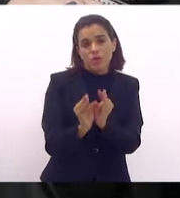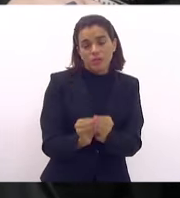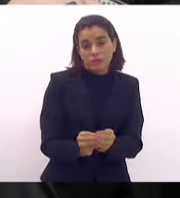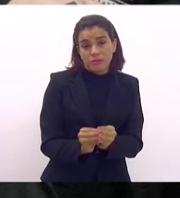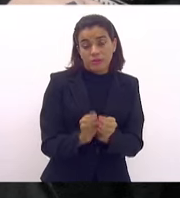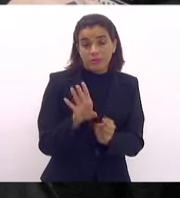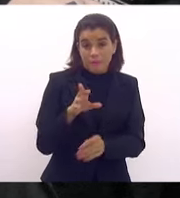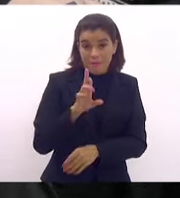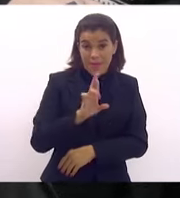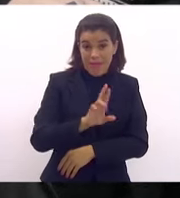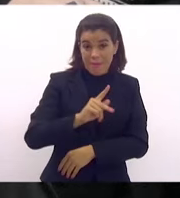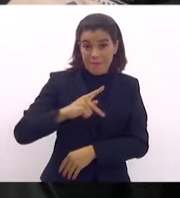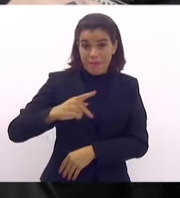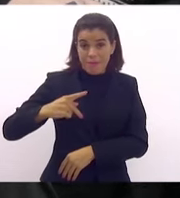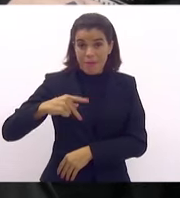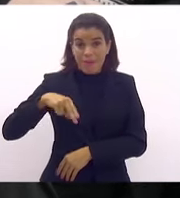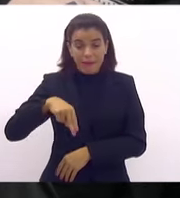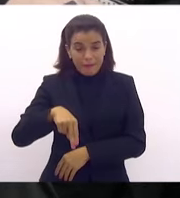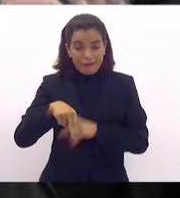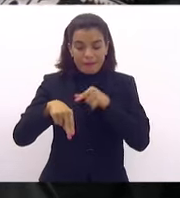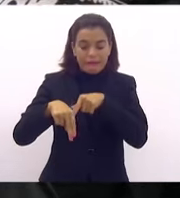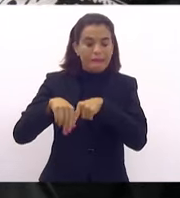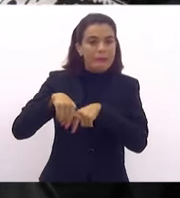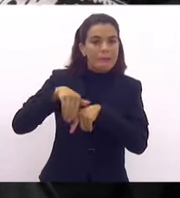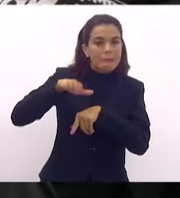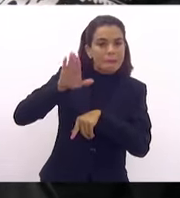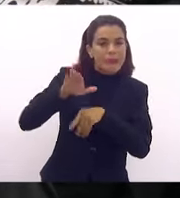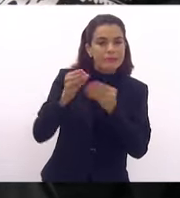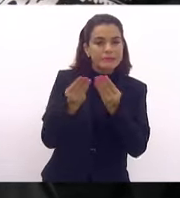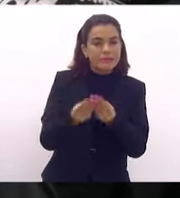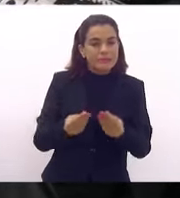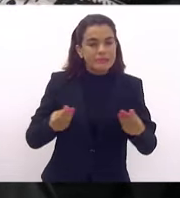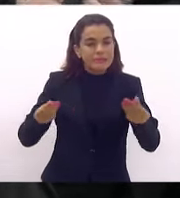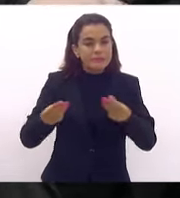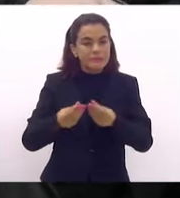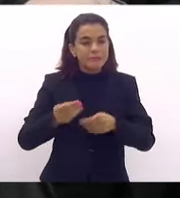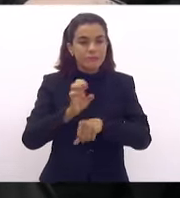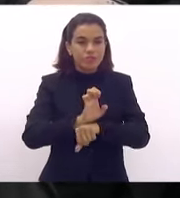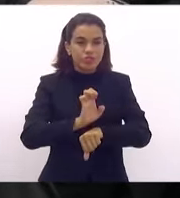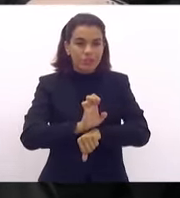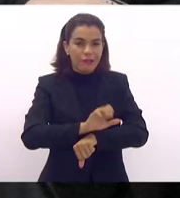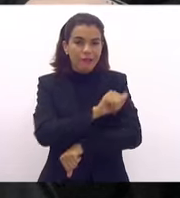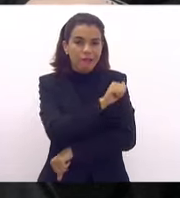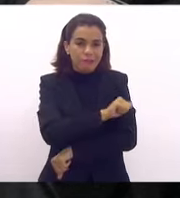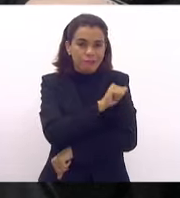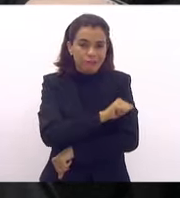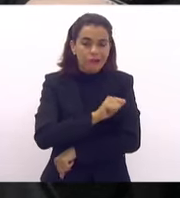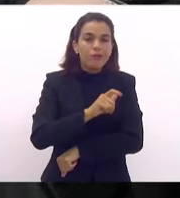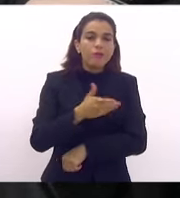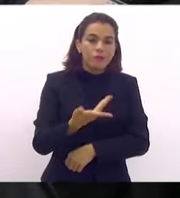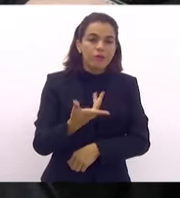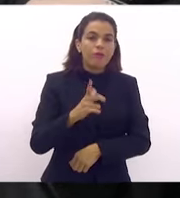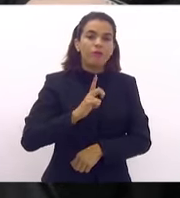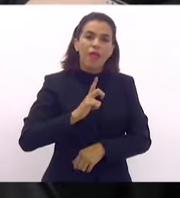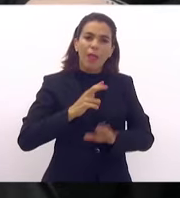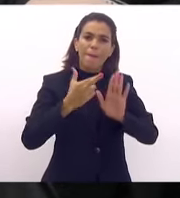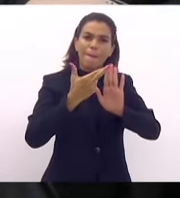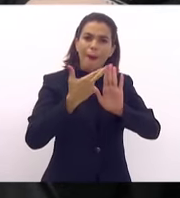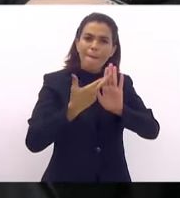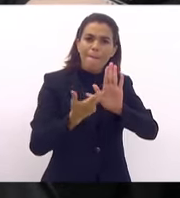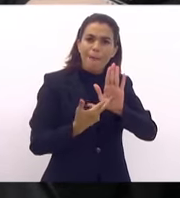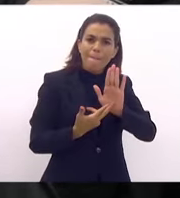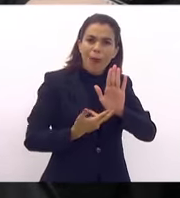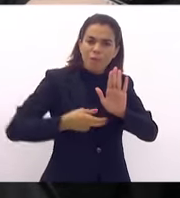questão da RPPN, que é, de fato, a questão mais sensível, onde, no Estado do Rio de Janeiro, a gente tem uma normativa